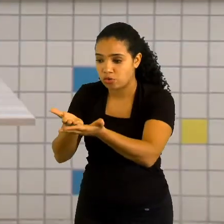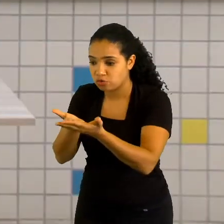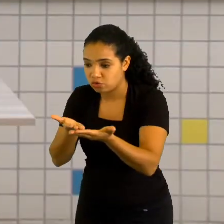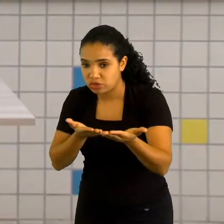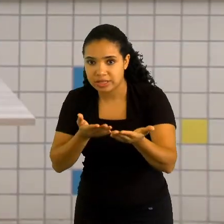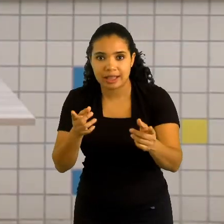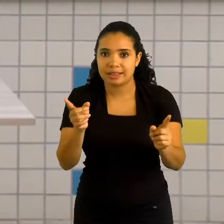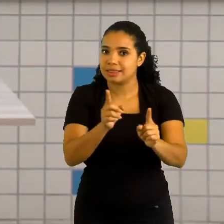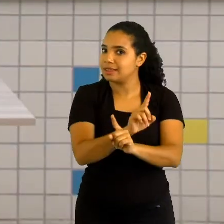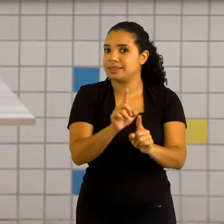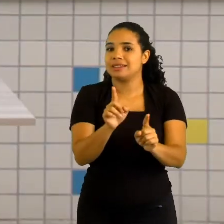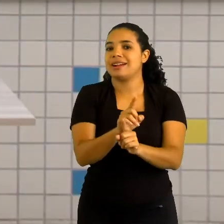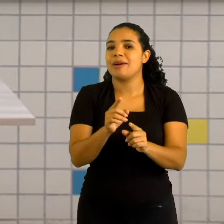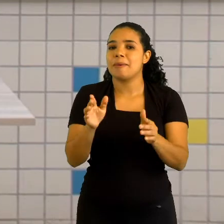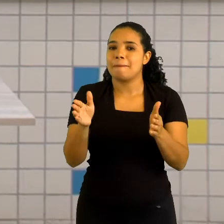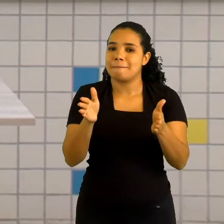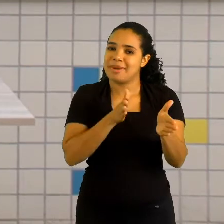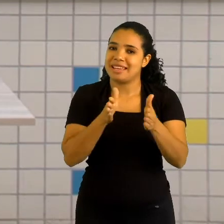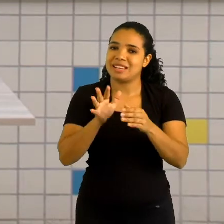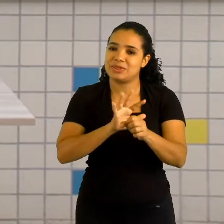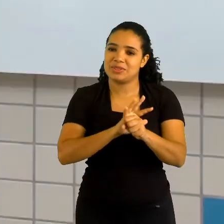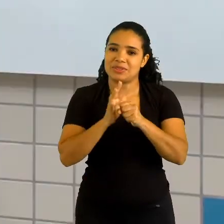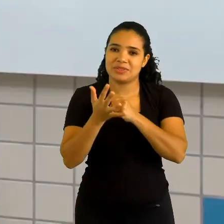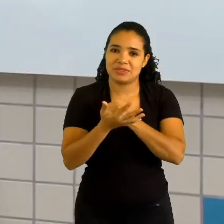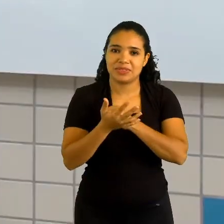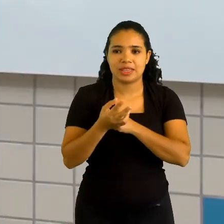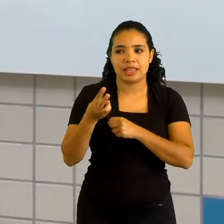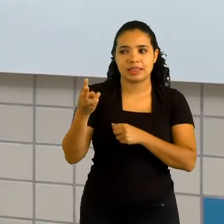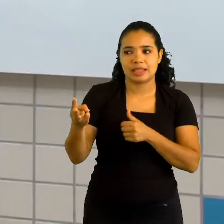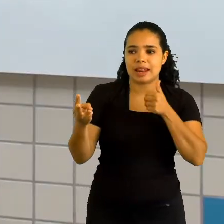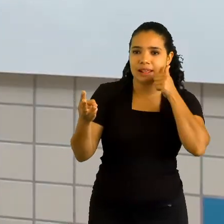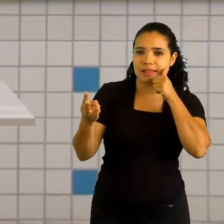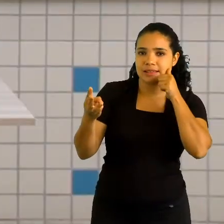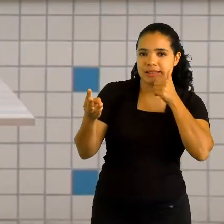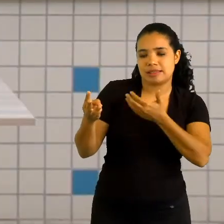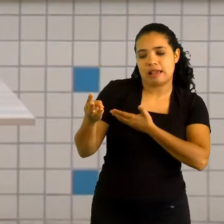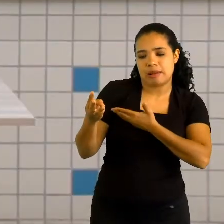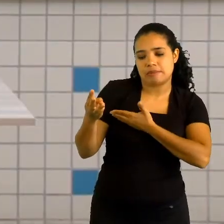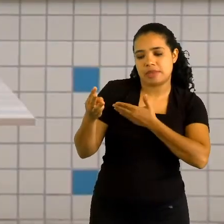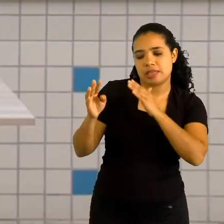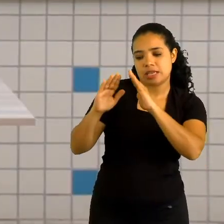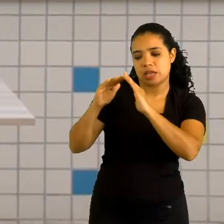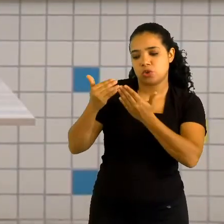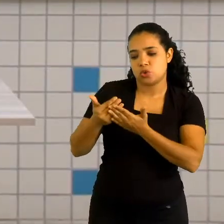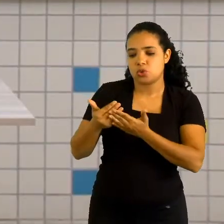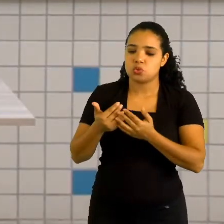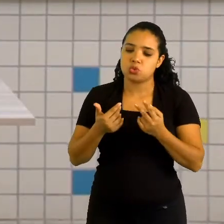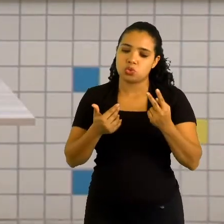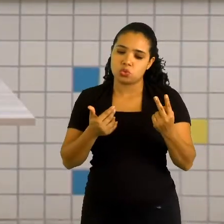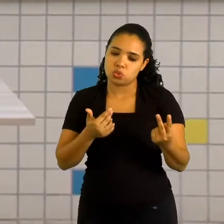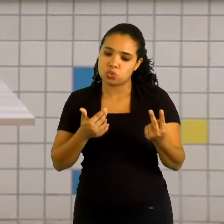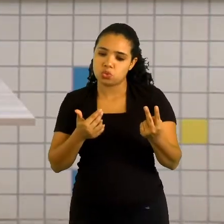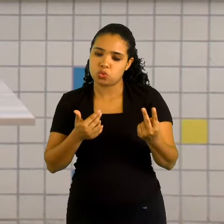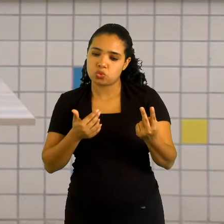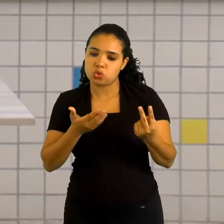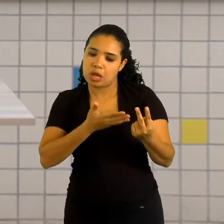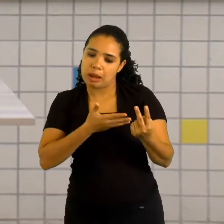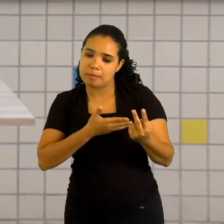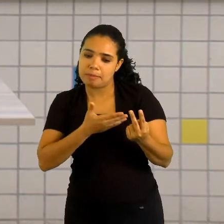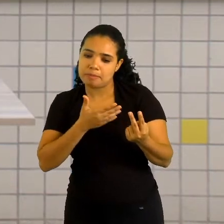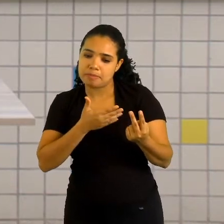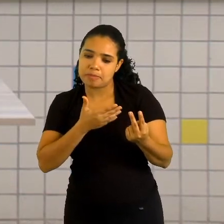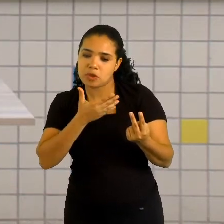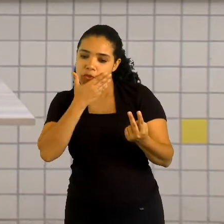de pandemia. E ela vai chamar lá 3 meninos, que são amigos dela da escola, e 2 amiguinhas, né? 3 meninos e